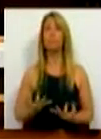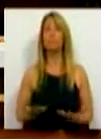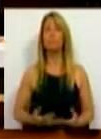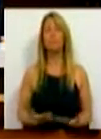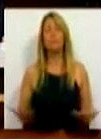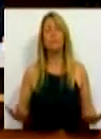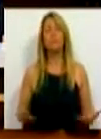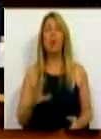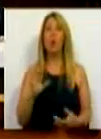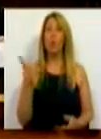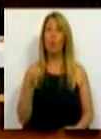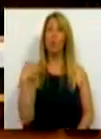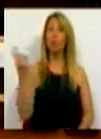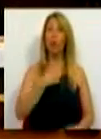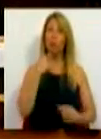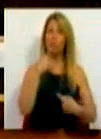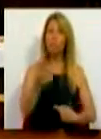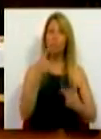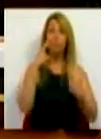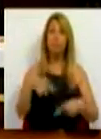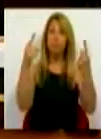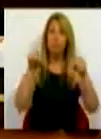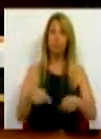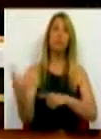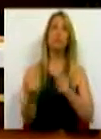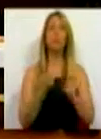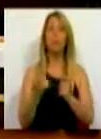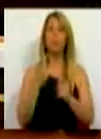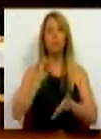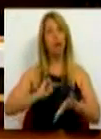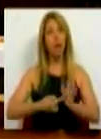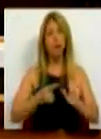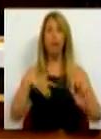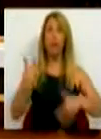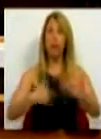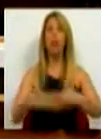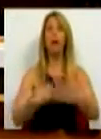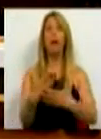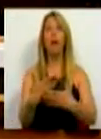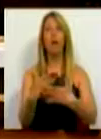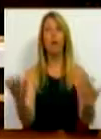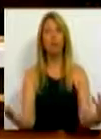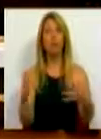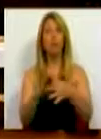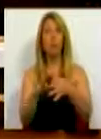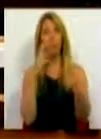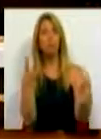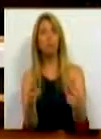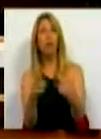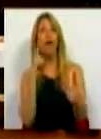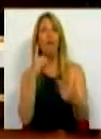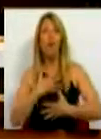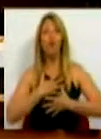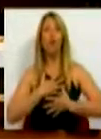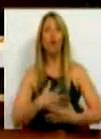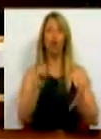nós afirmamos neste debate a necessidade de caminharmos para um encontro de vontades entre a Europa e os Estados